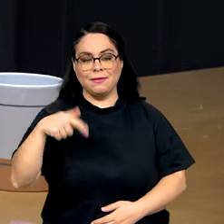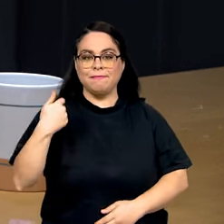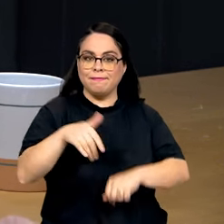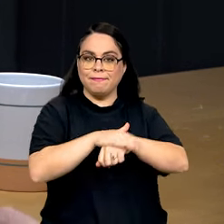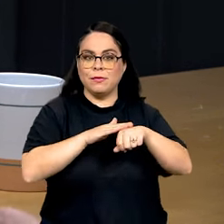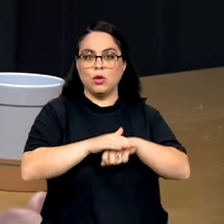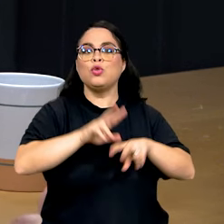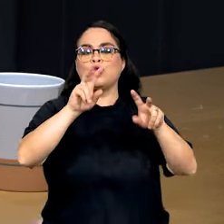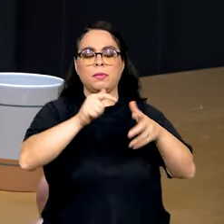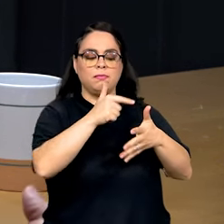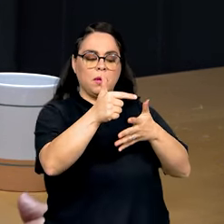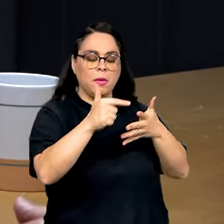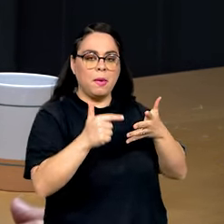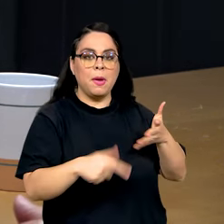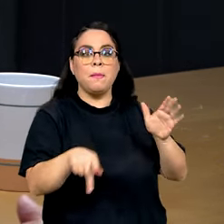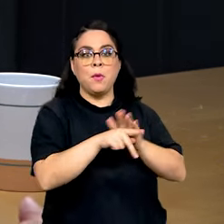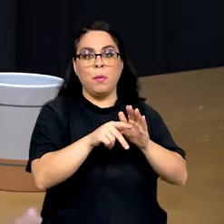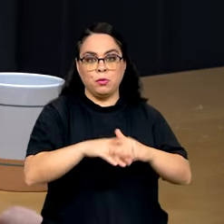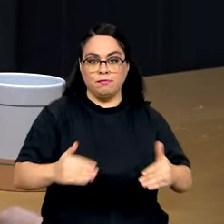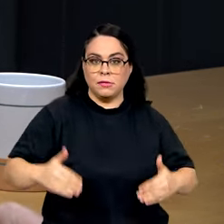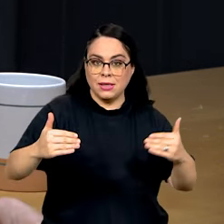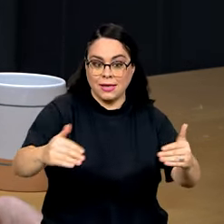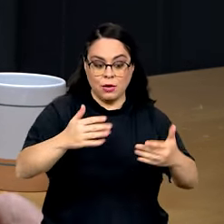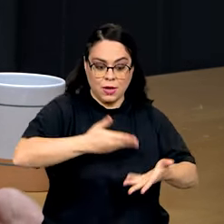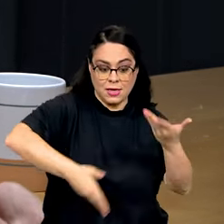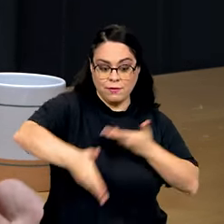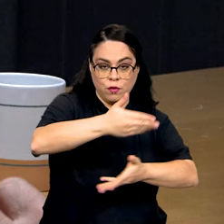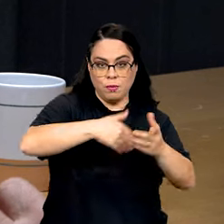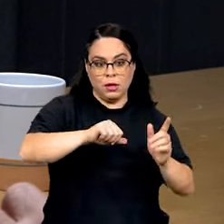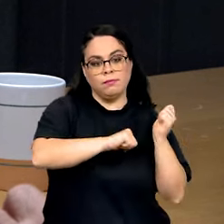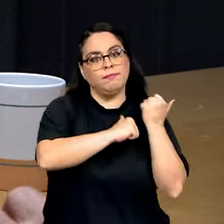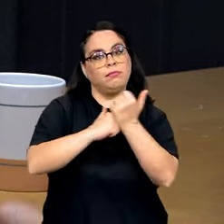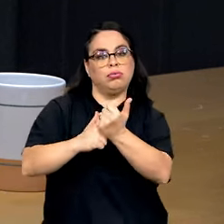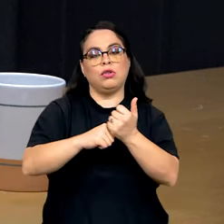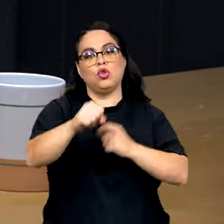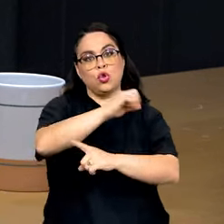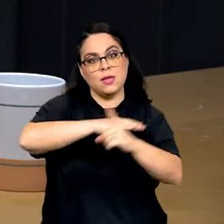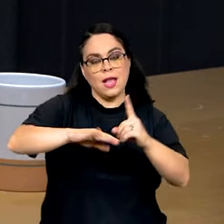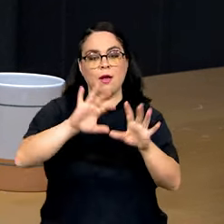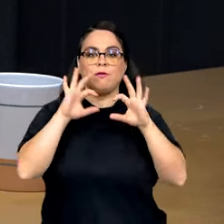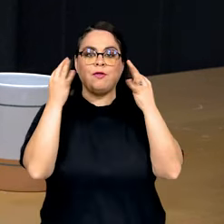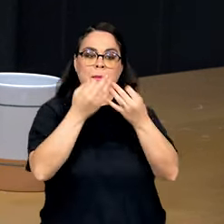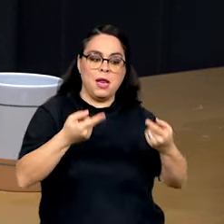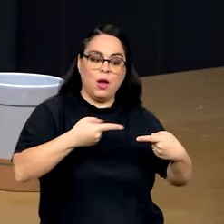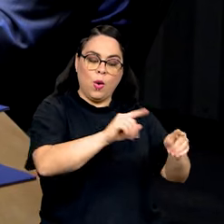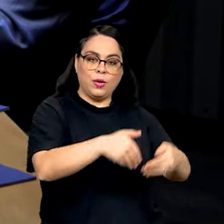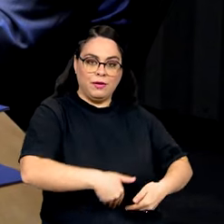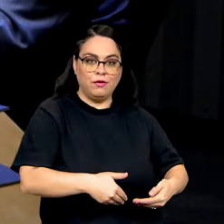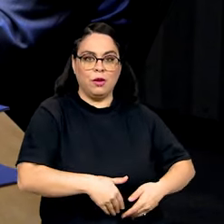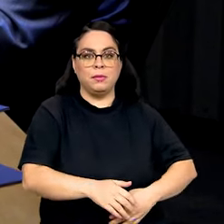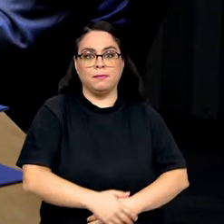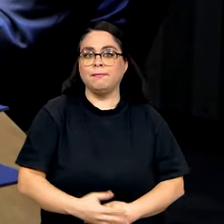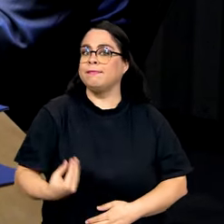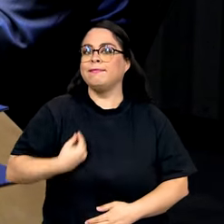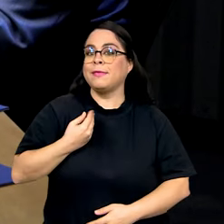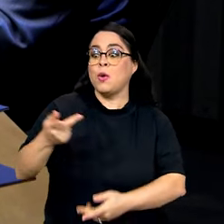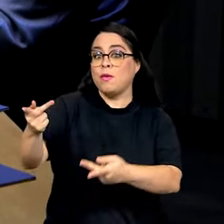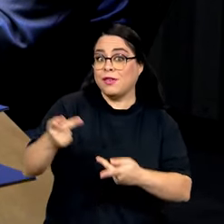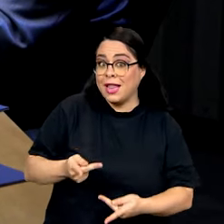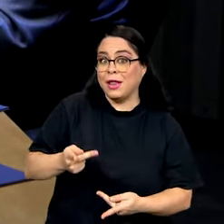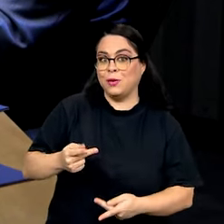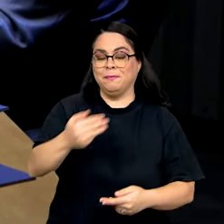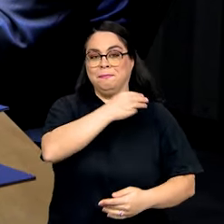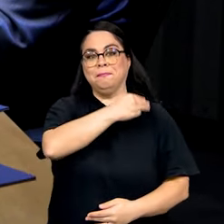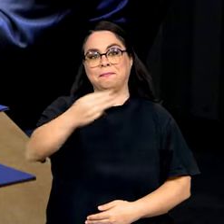conversa sobre as ações e programas do Ministério do Desenvolvimento e assistência social família e combate à fome e quem tá comigo